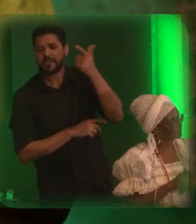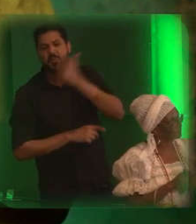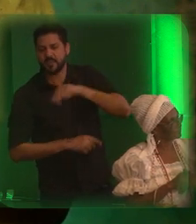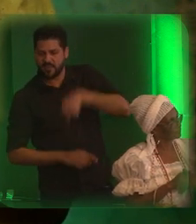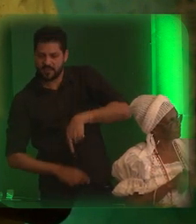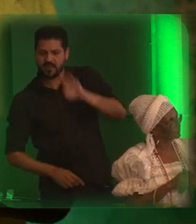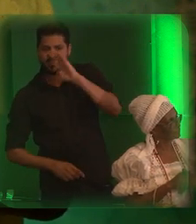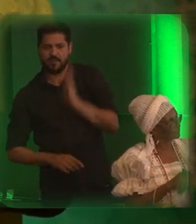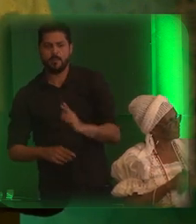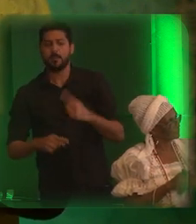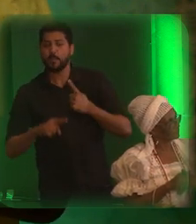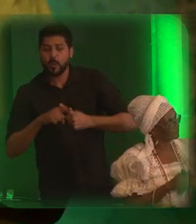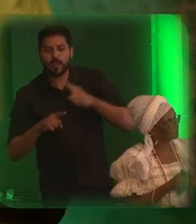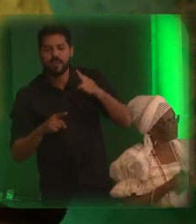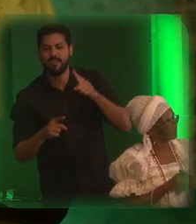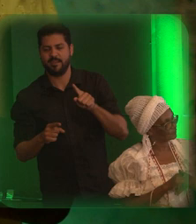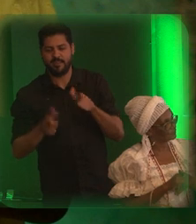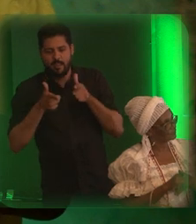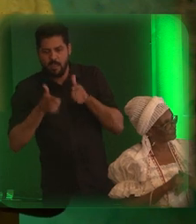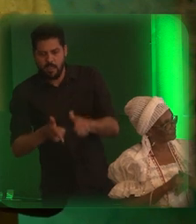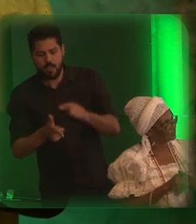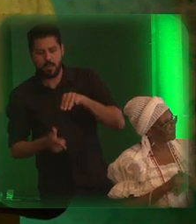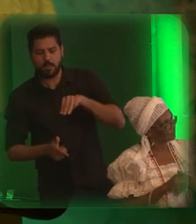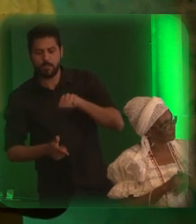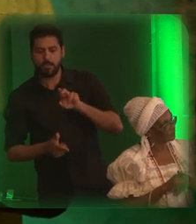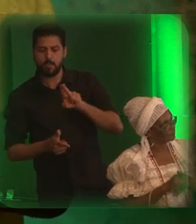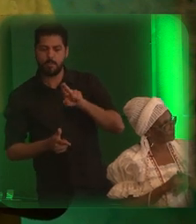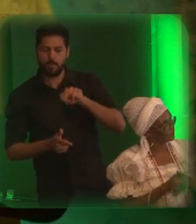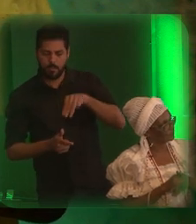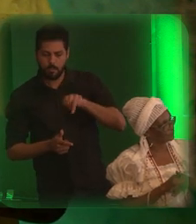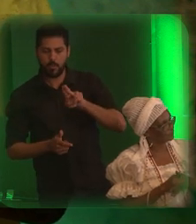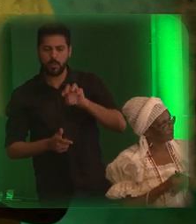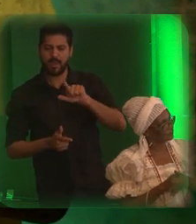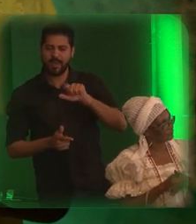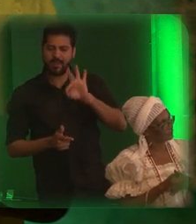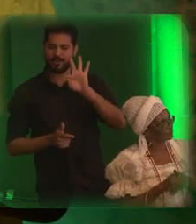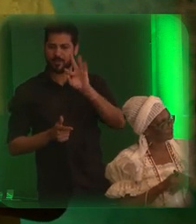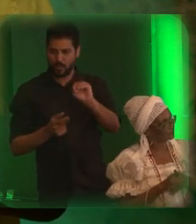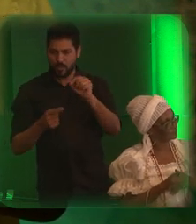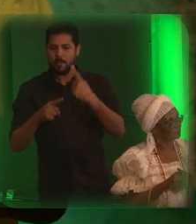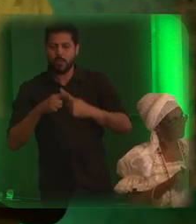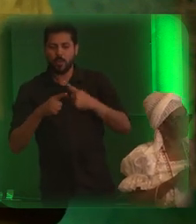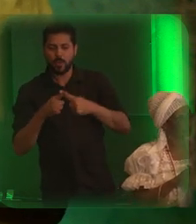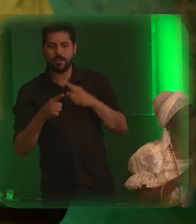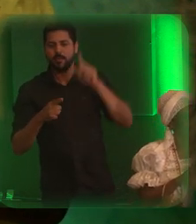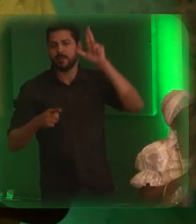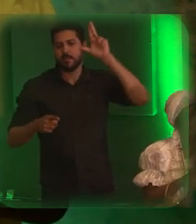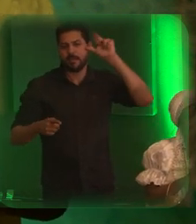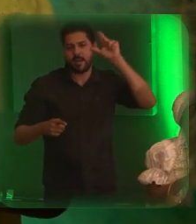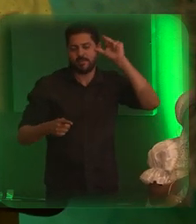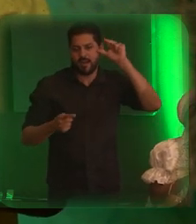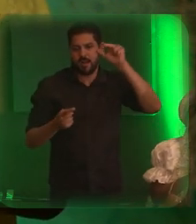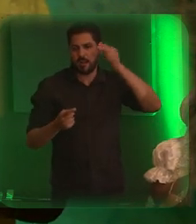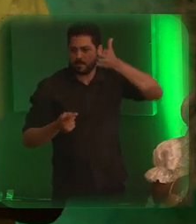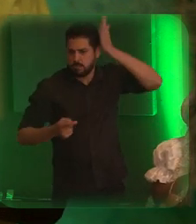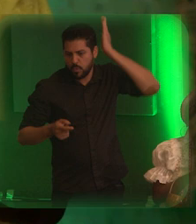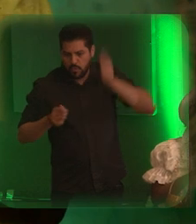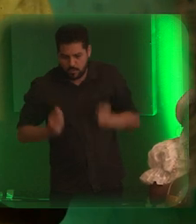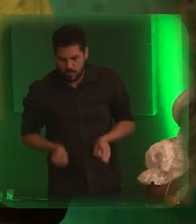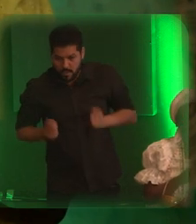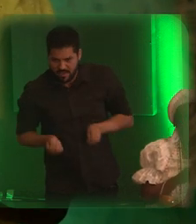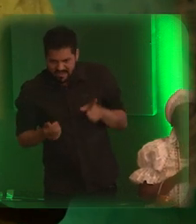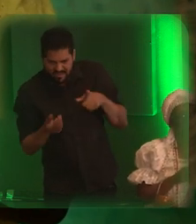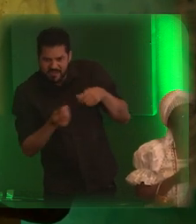o mulato, sabe por que mulato? Porque a mistura do cavalo com o burro dá o esterismo. Então mulato vem